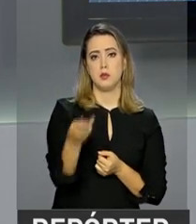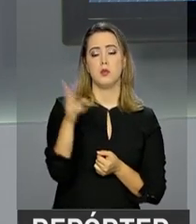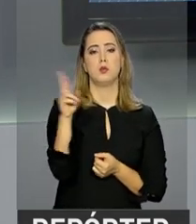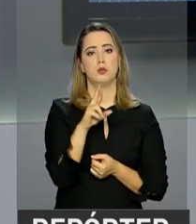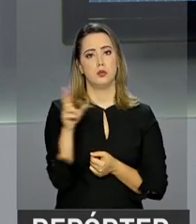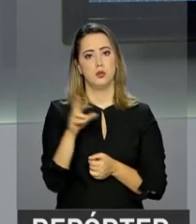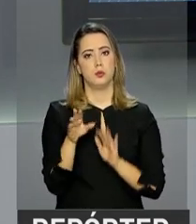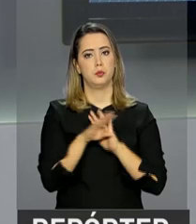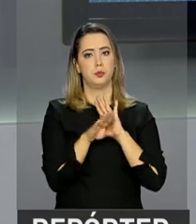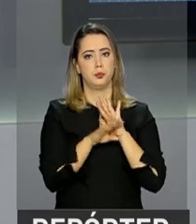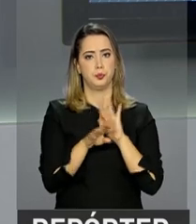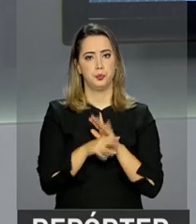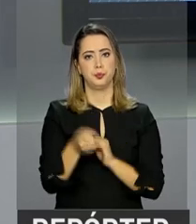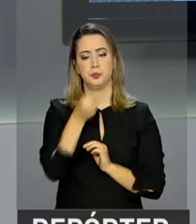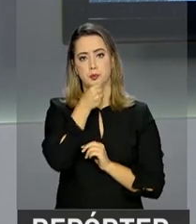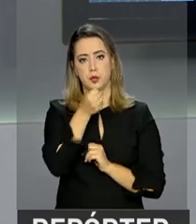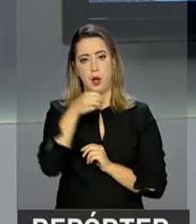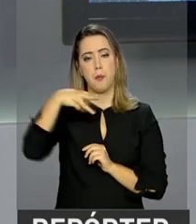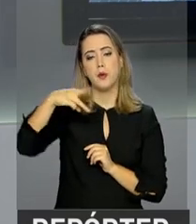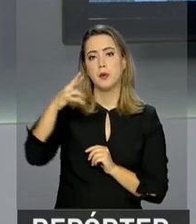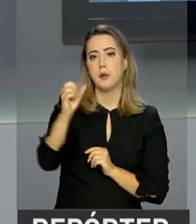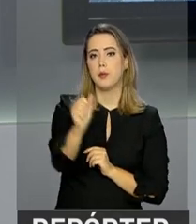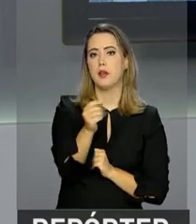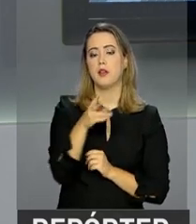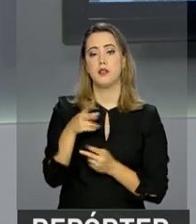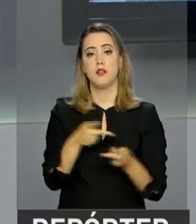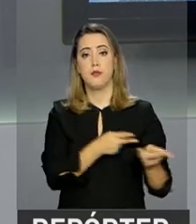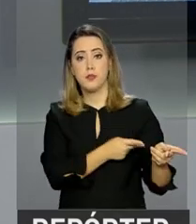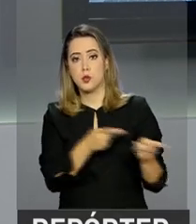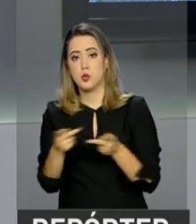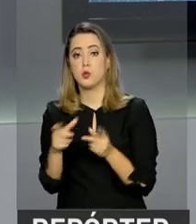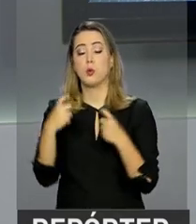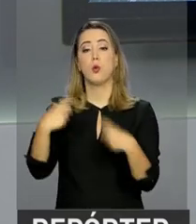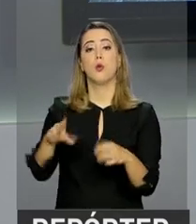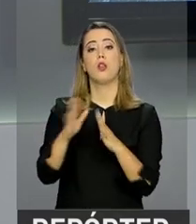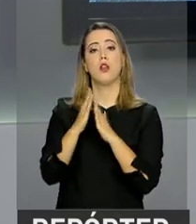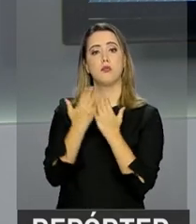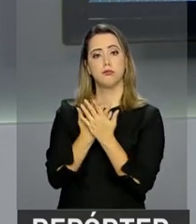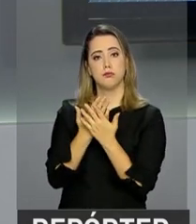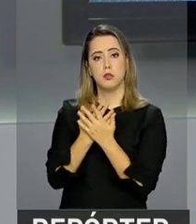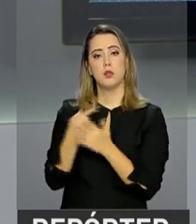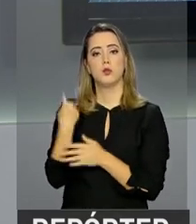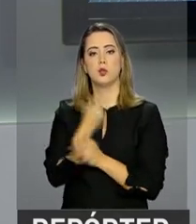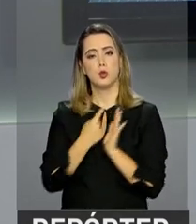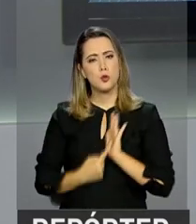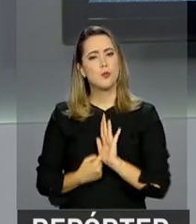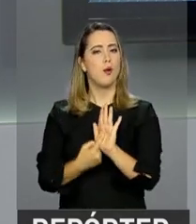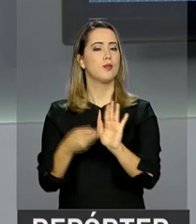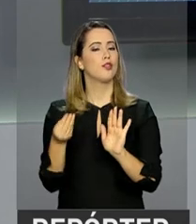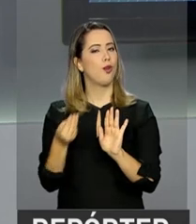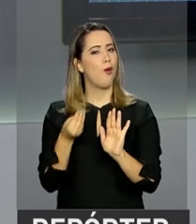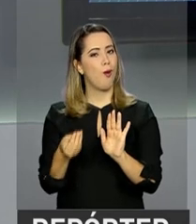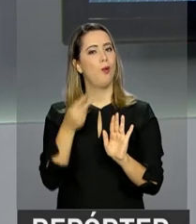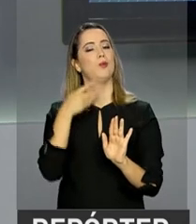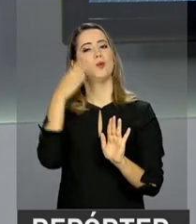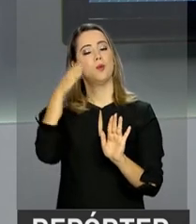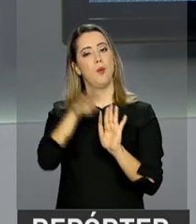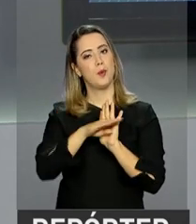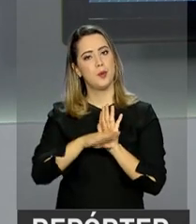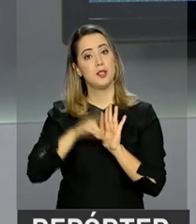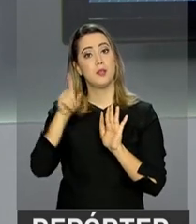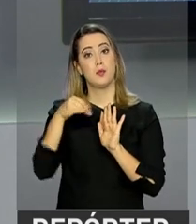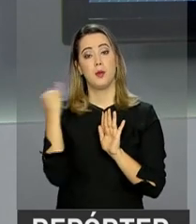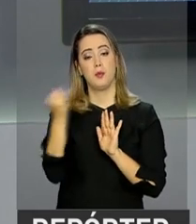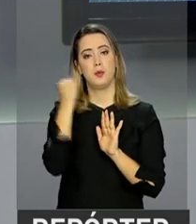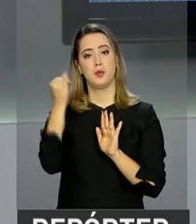R$ 415 milhões para o programa. A repórter Mara Kenup visitou um centro de educação infantil e nos mostra agora como o programa garante